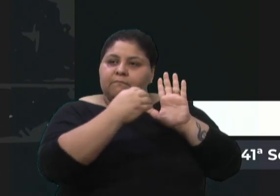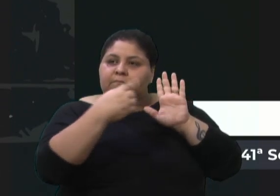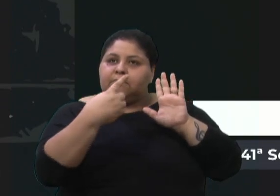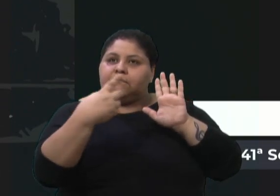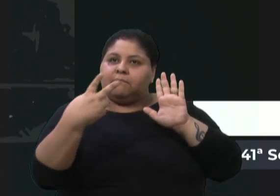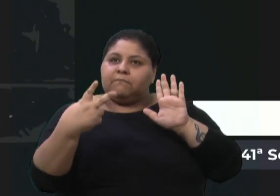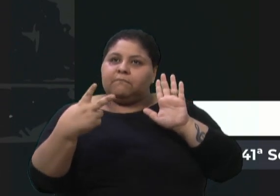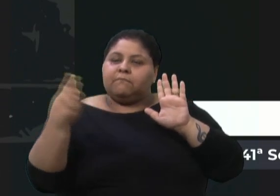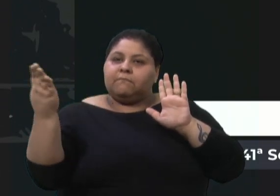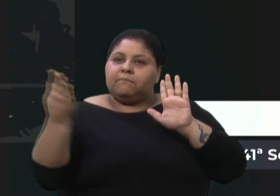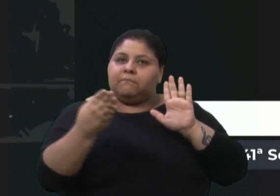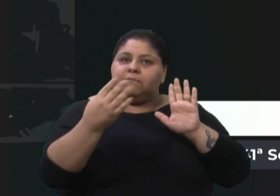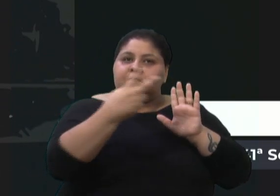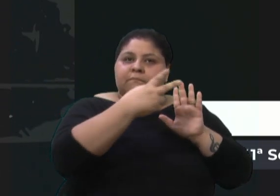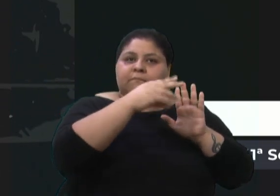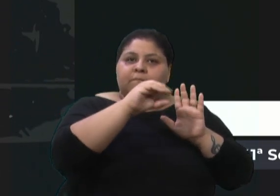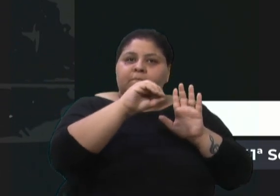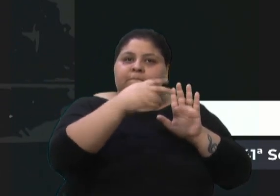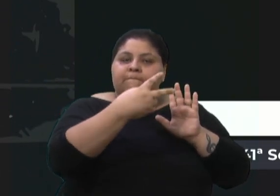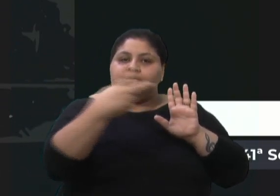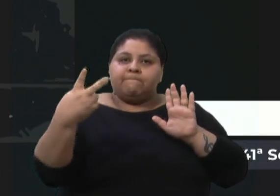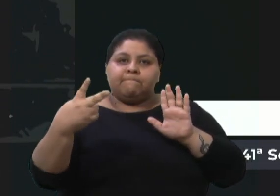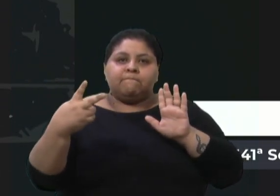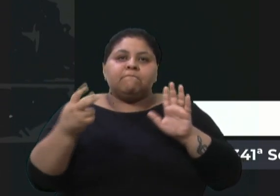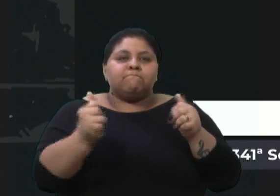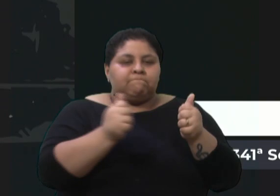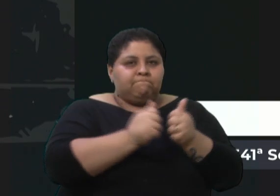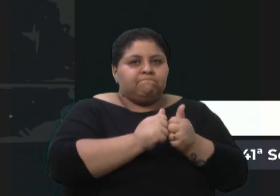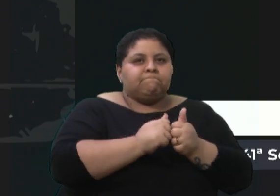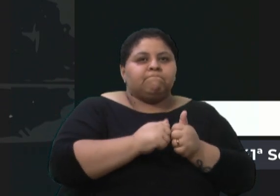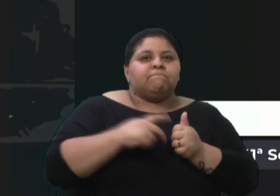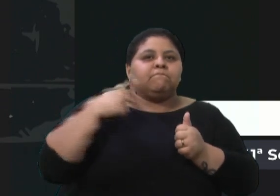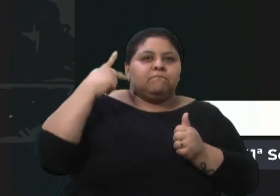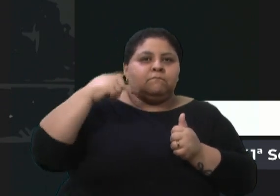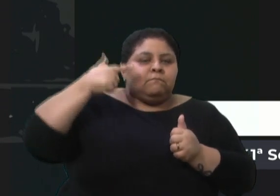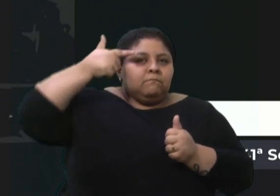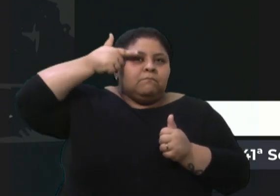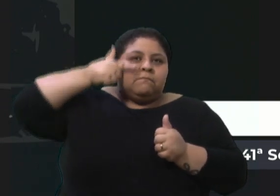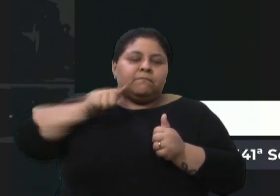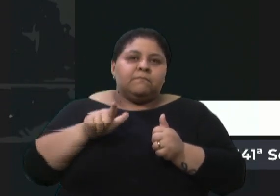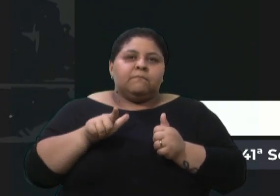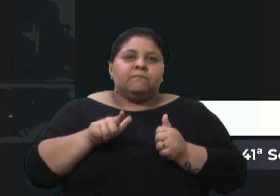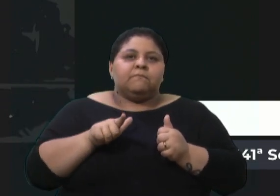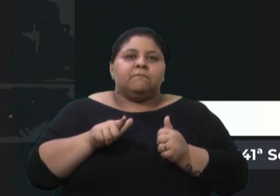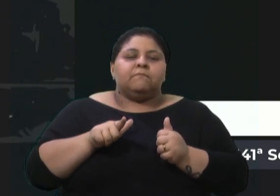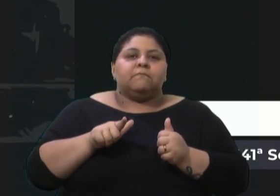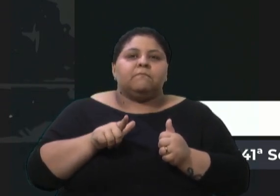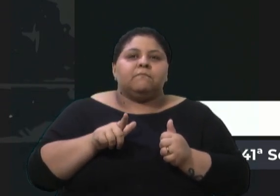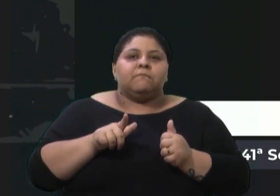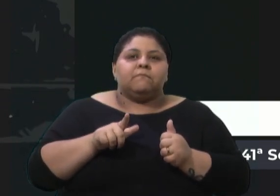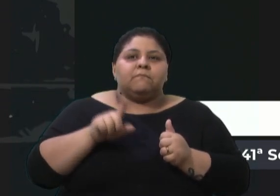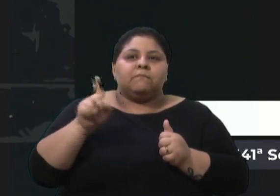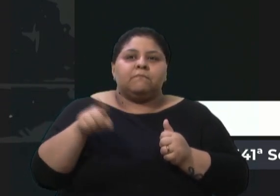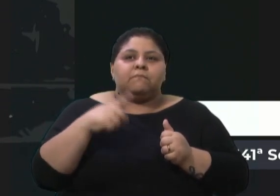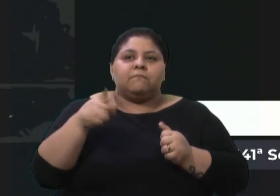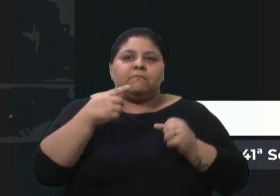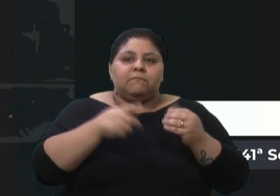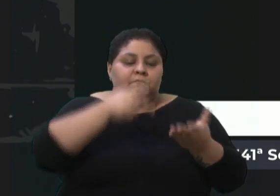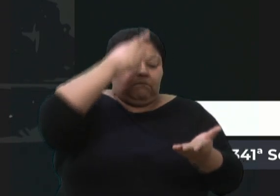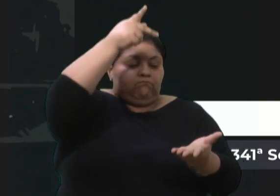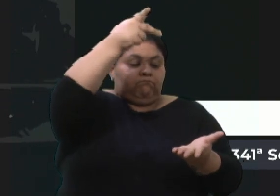112/2022 do vereador colega Lucas Carinhato está propondo, que é a isonomia de premiação,